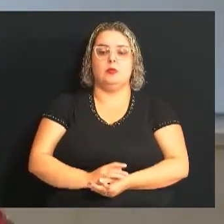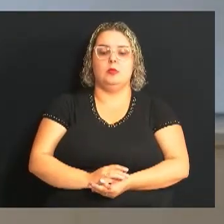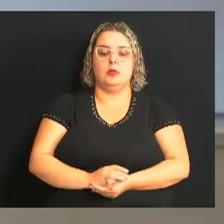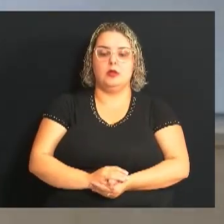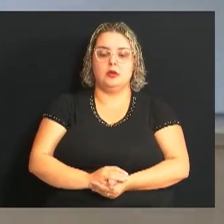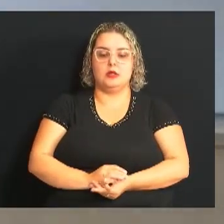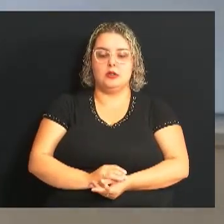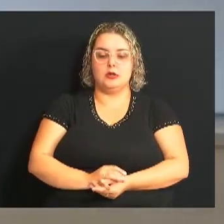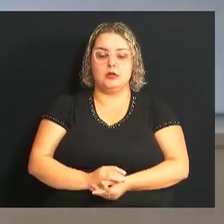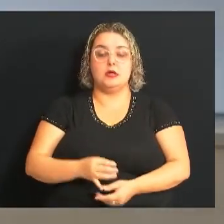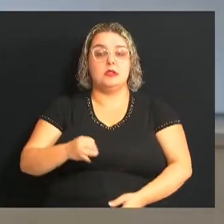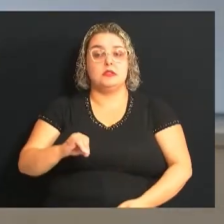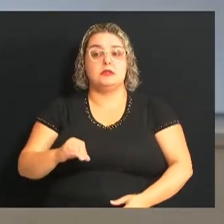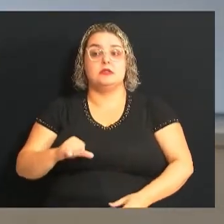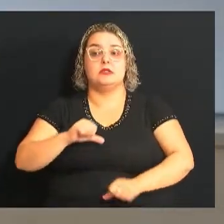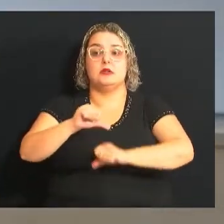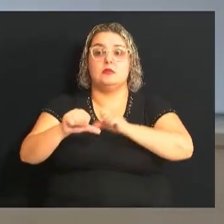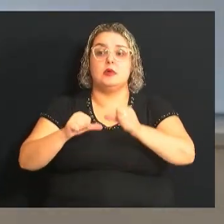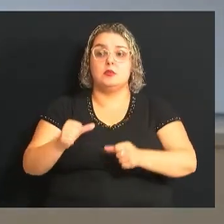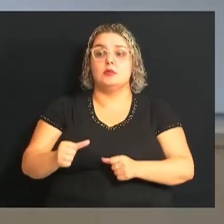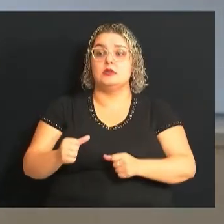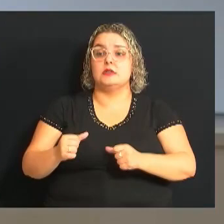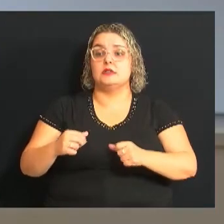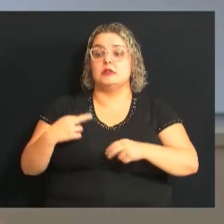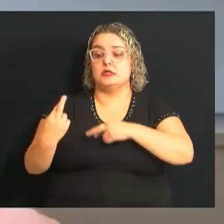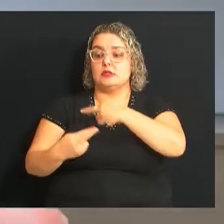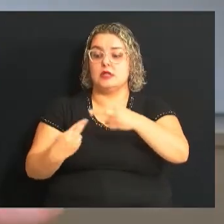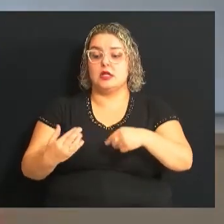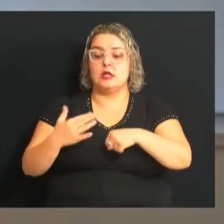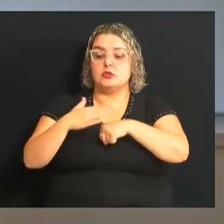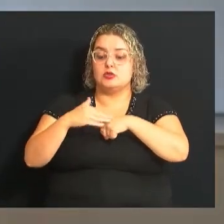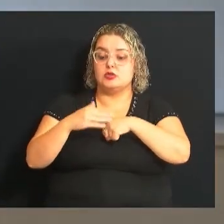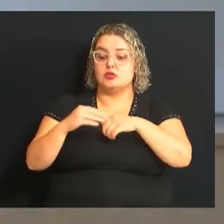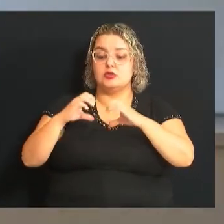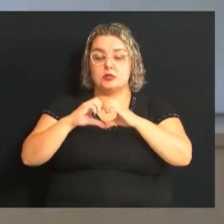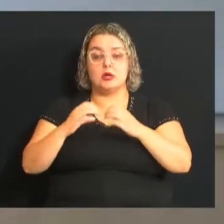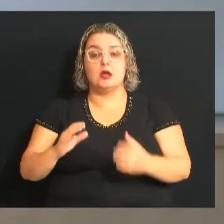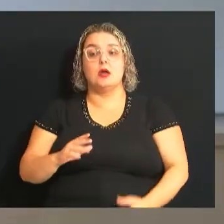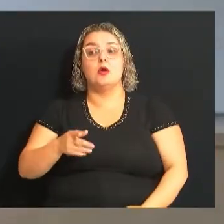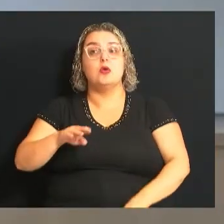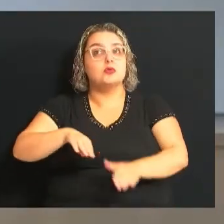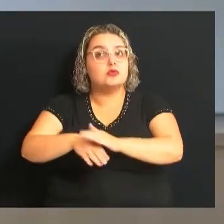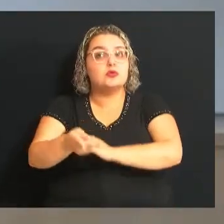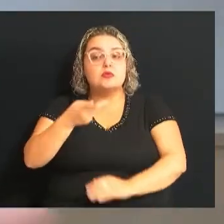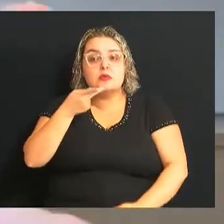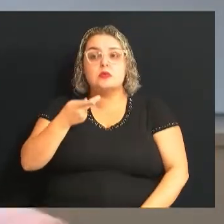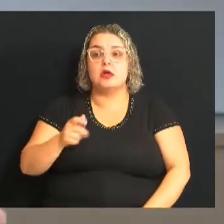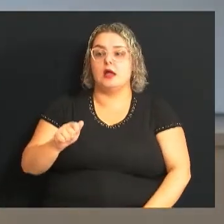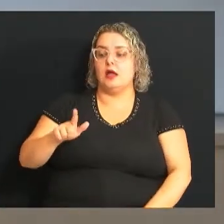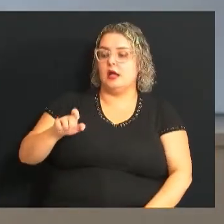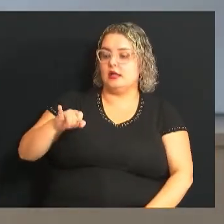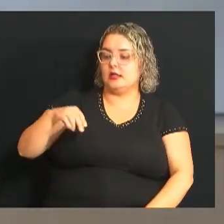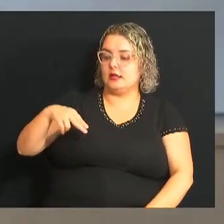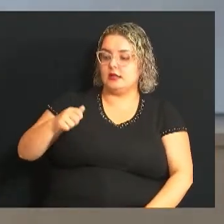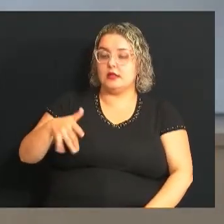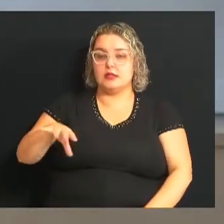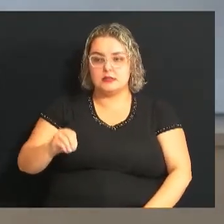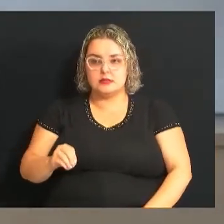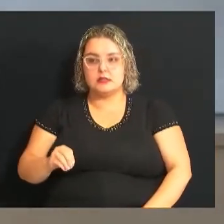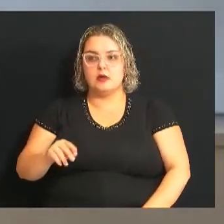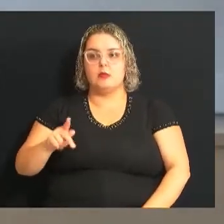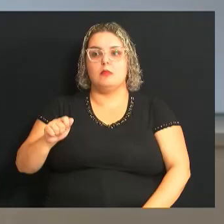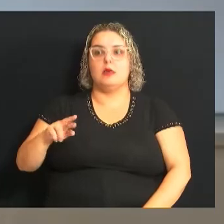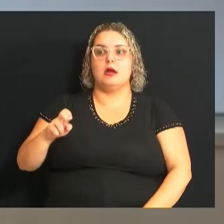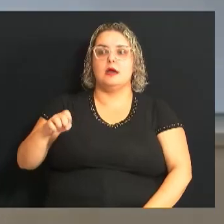há uma mudança nas relações afetivas. A gente costuma dizer que quando há alienação parental, a ambivalência afetiva desaparece. O que é